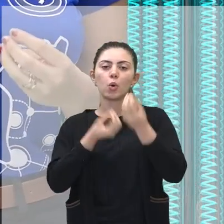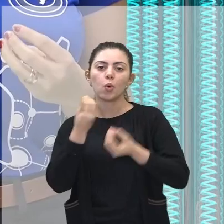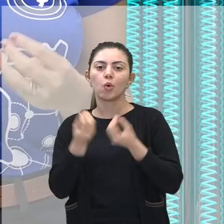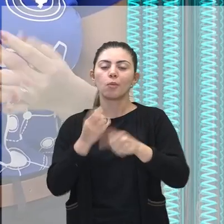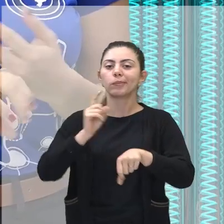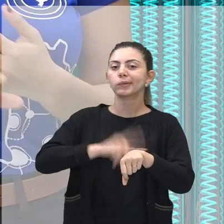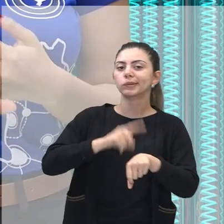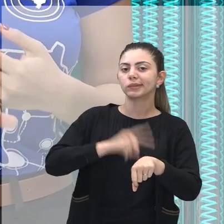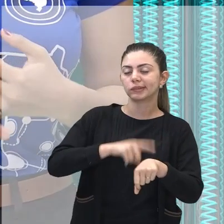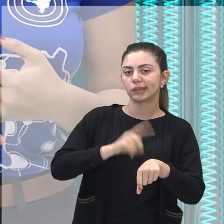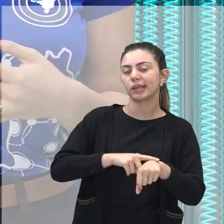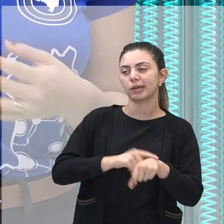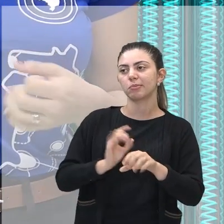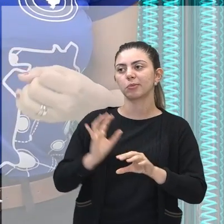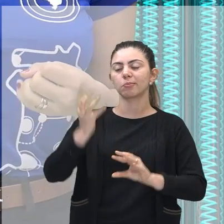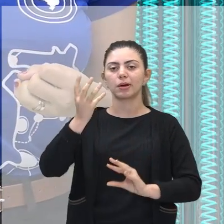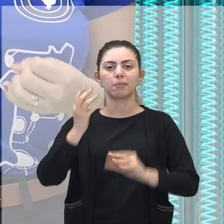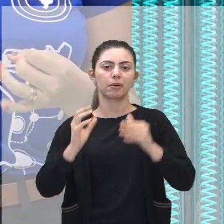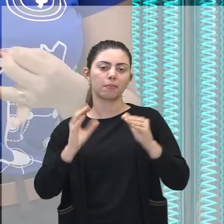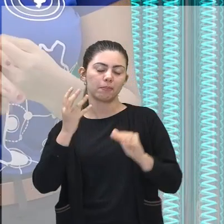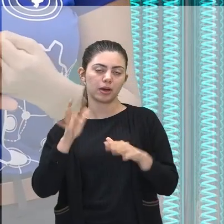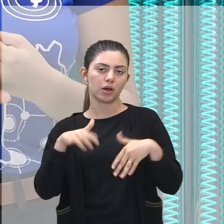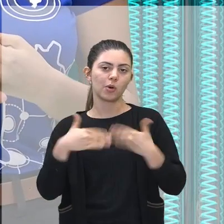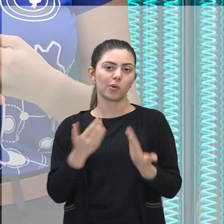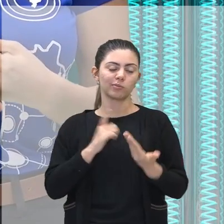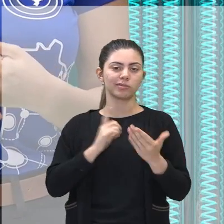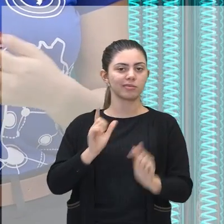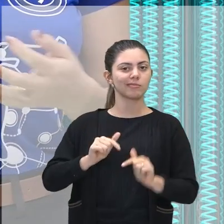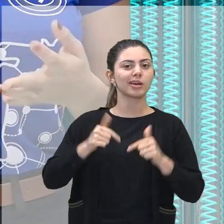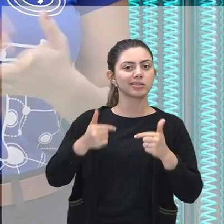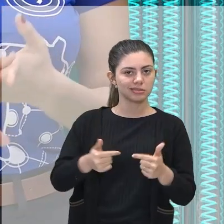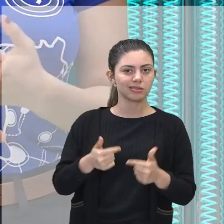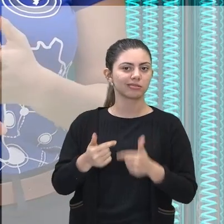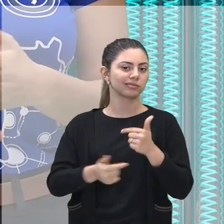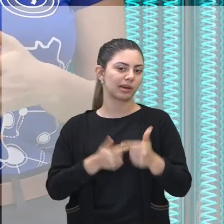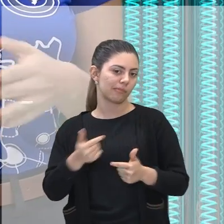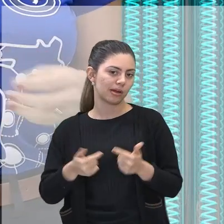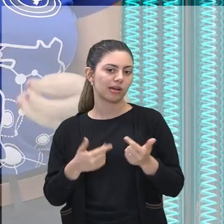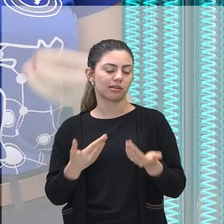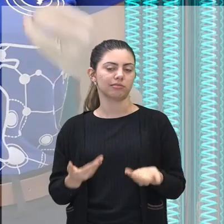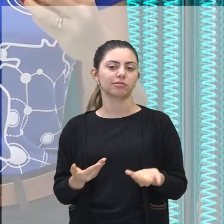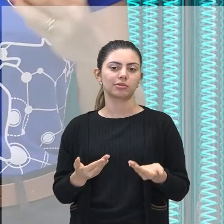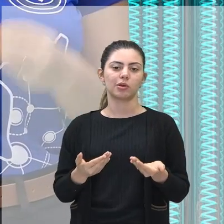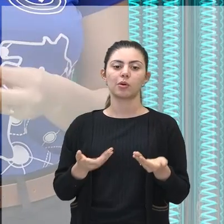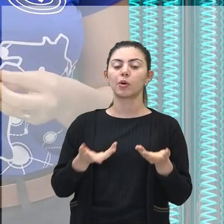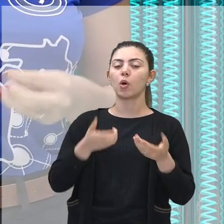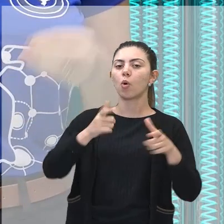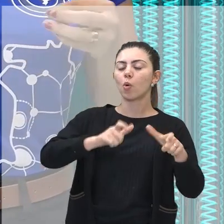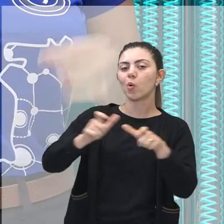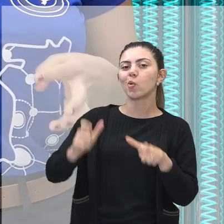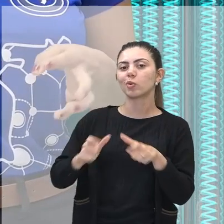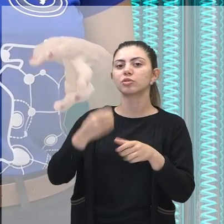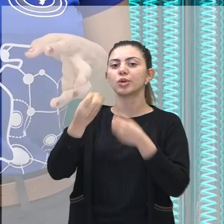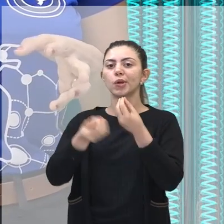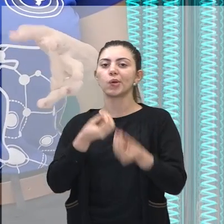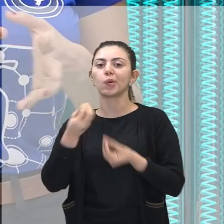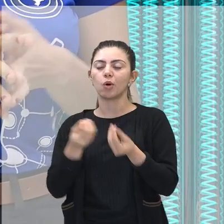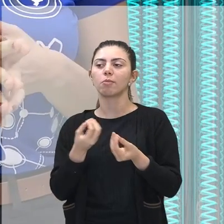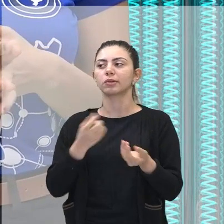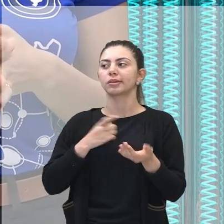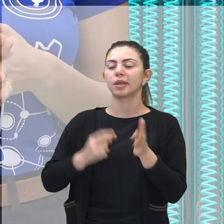tempo em que algo está acontecendo ou algo está sendo feito, onde ou com que frequência